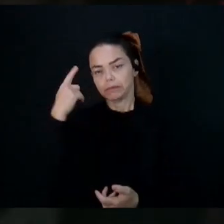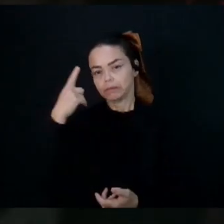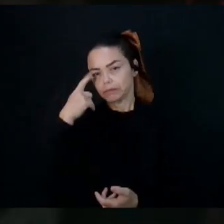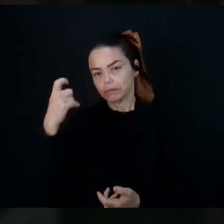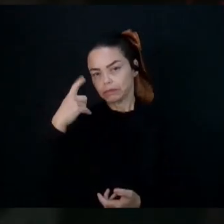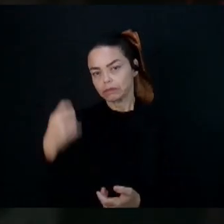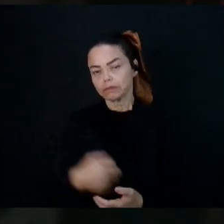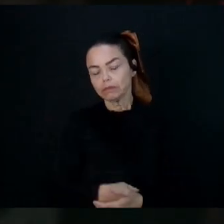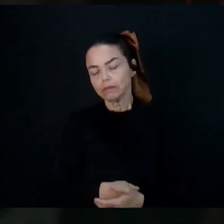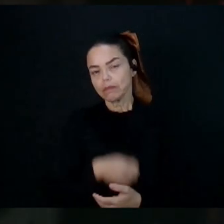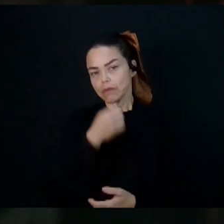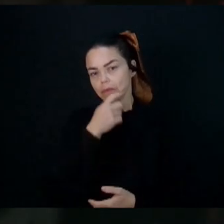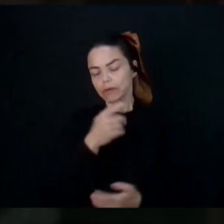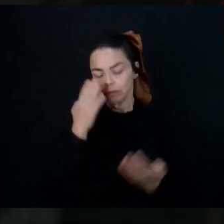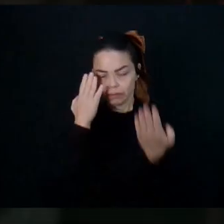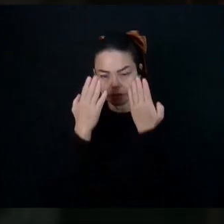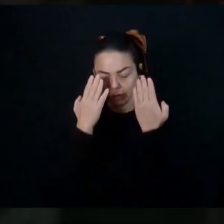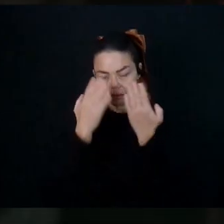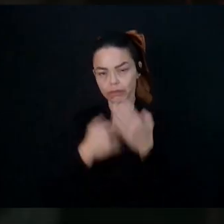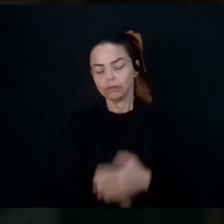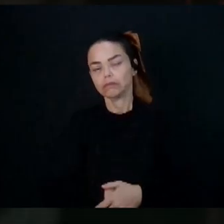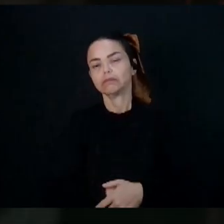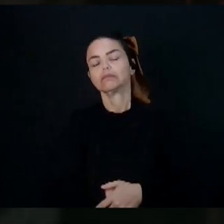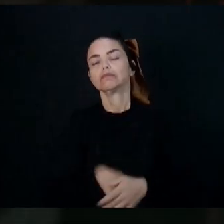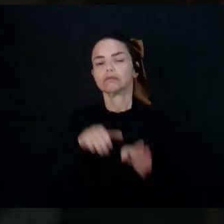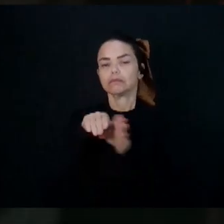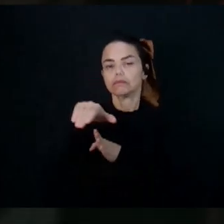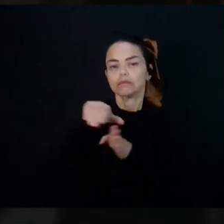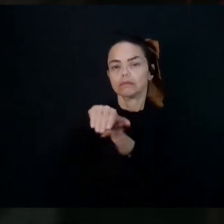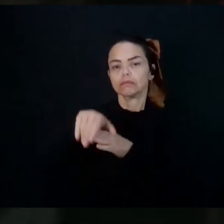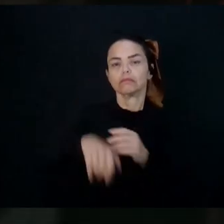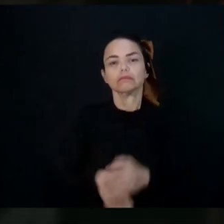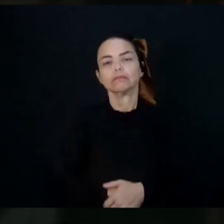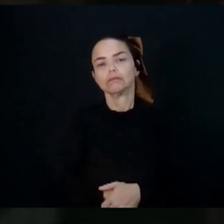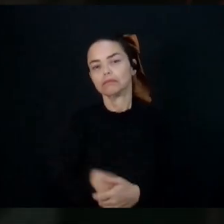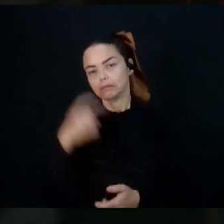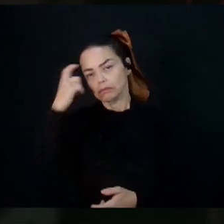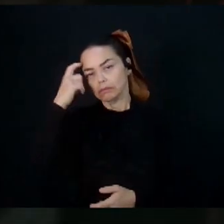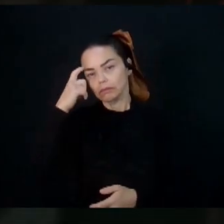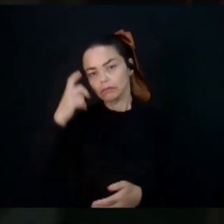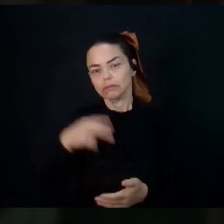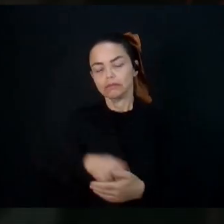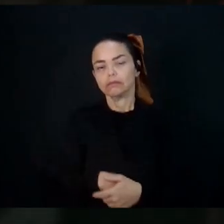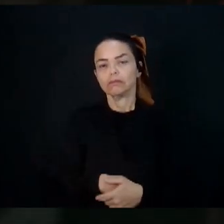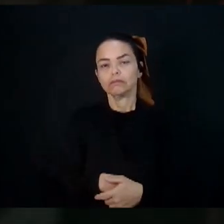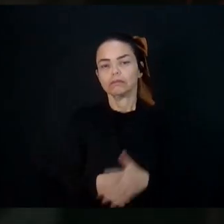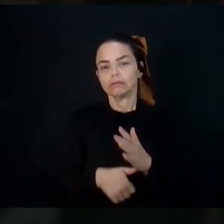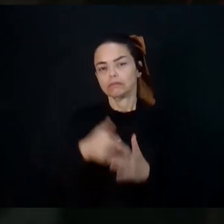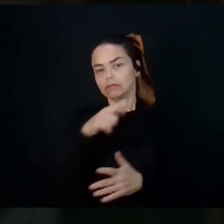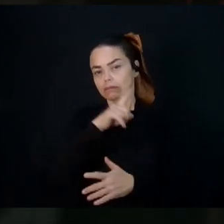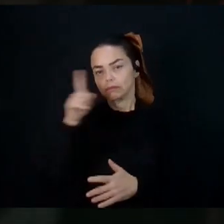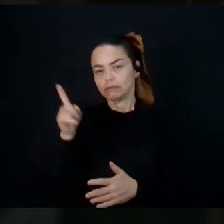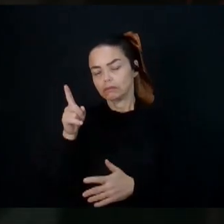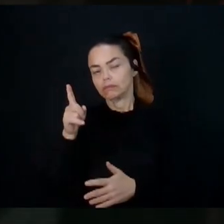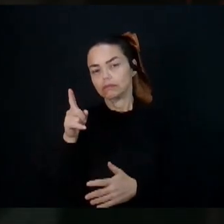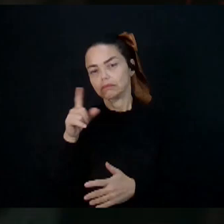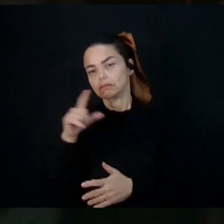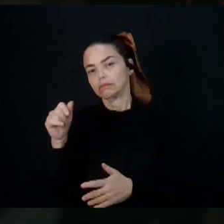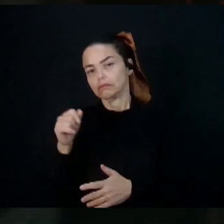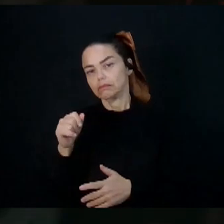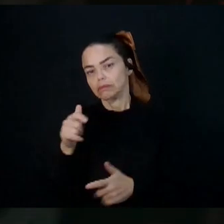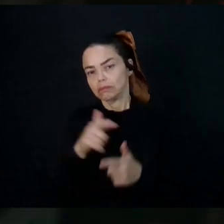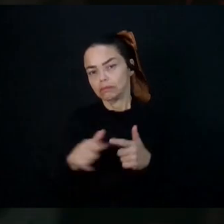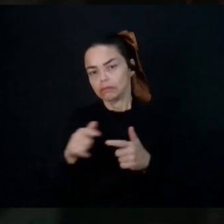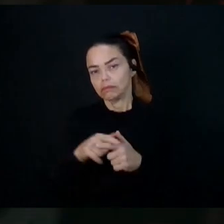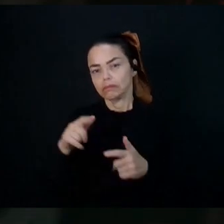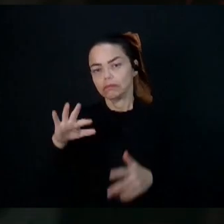bom você fazer terapia, vai te orientar, só que não pense que você vai chegar lá e no primeiro dia você já vai sair com os seus problemas